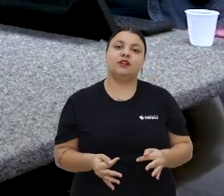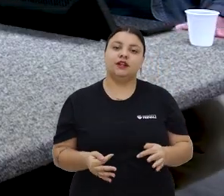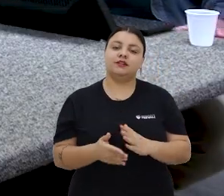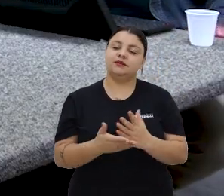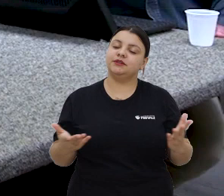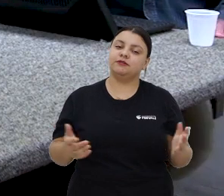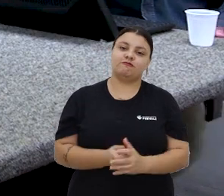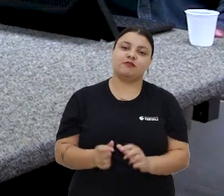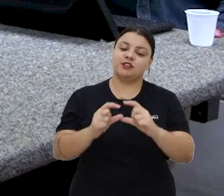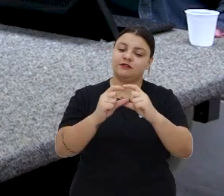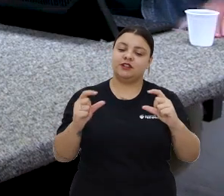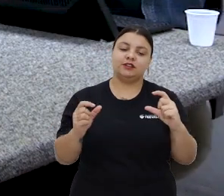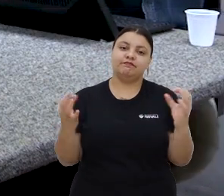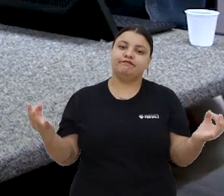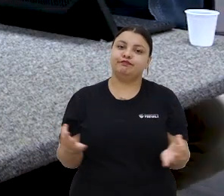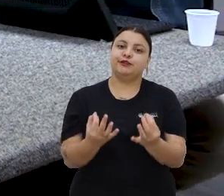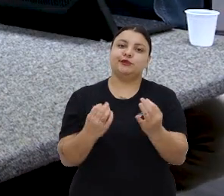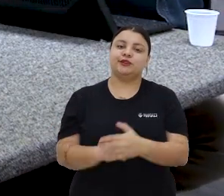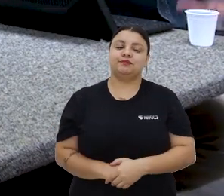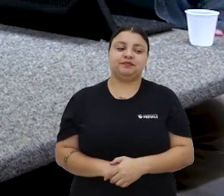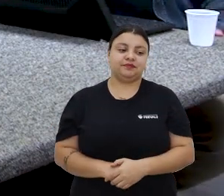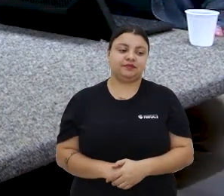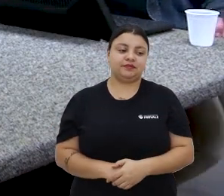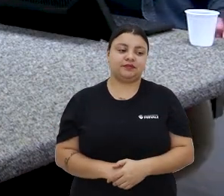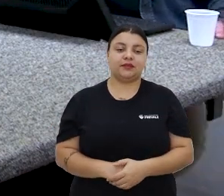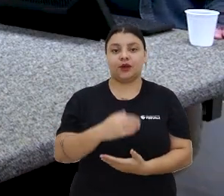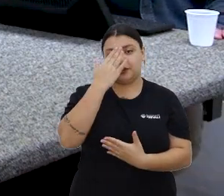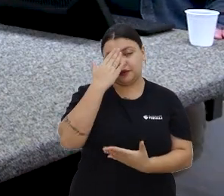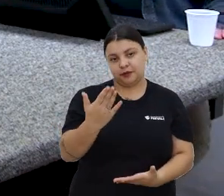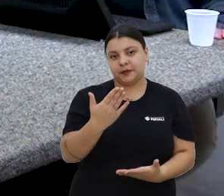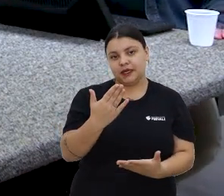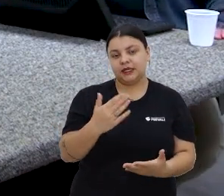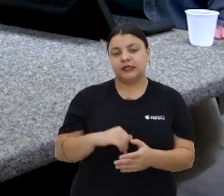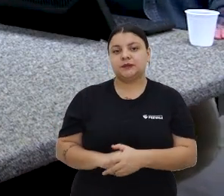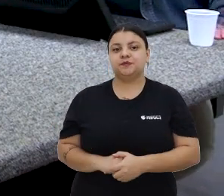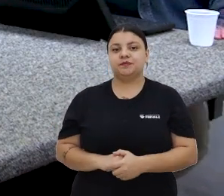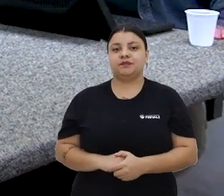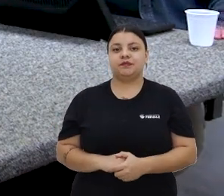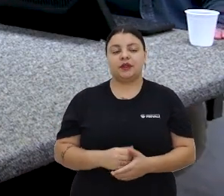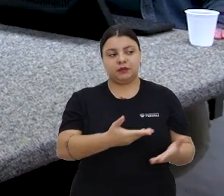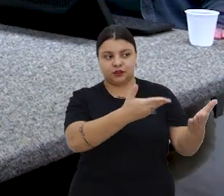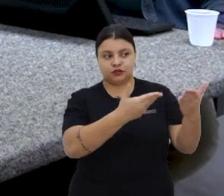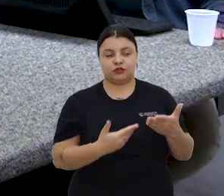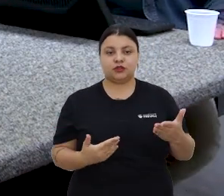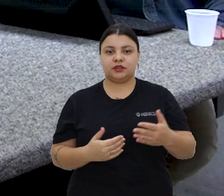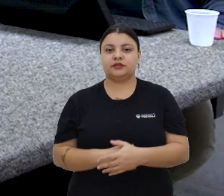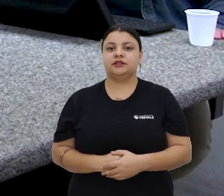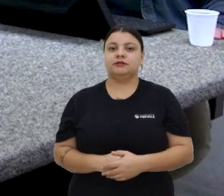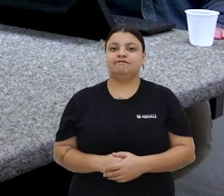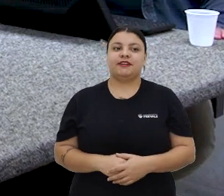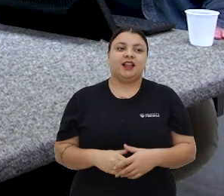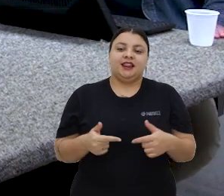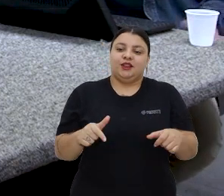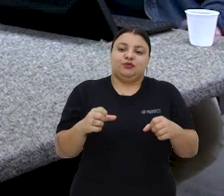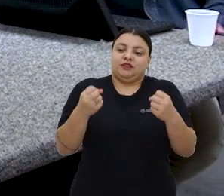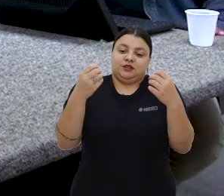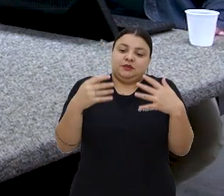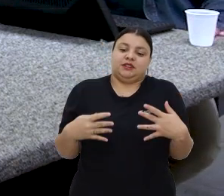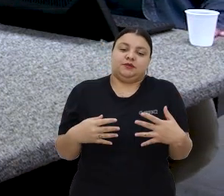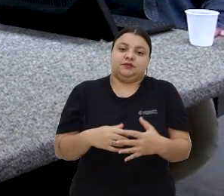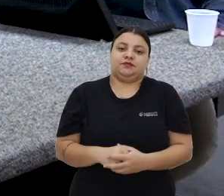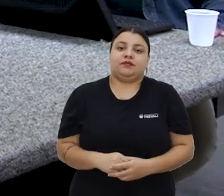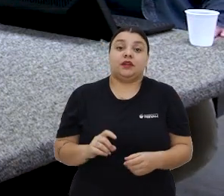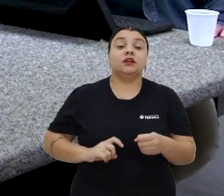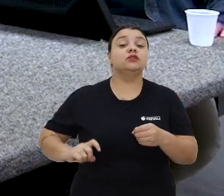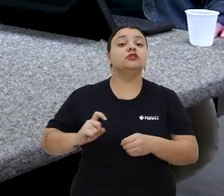aí. É isso. Né? Então, obrigado aí pela tua vinda, Márcio, sem explicação aí. E a gente